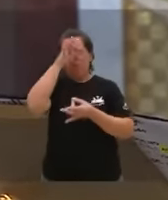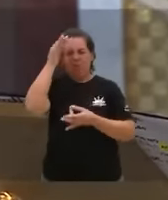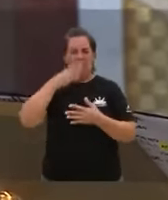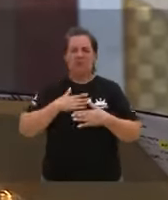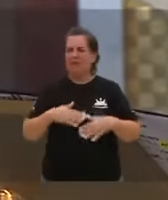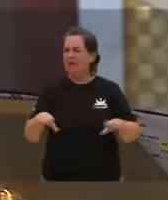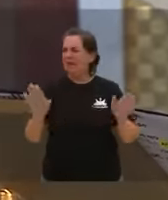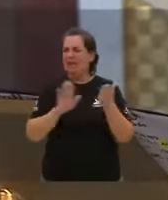não crescemos na santidade diante de Deus.